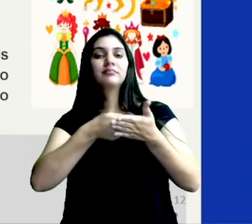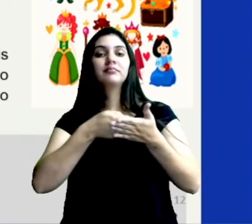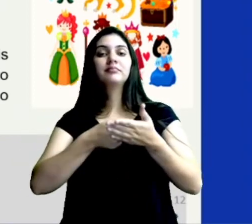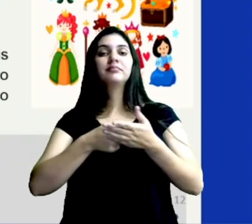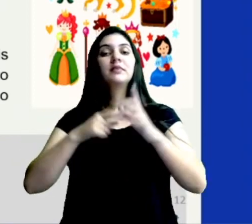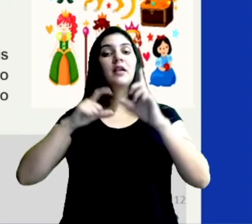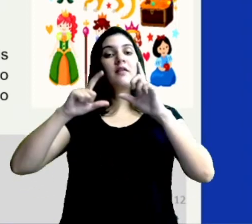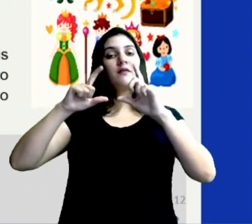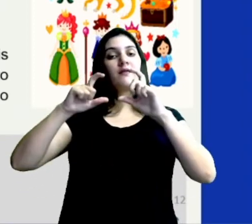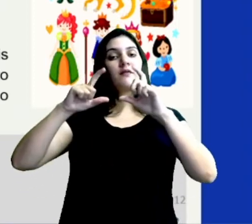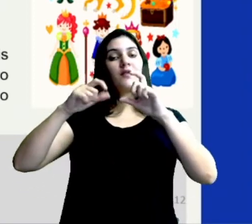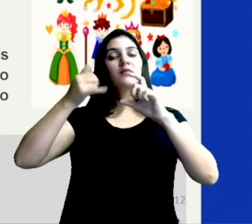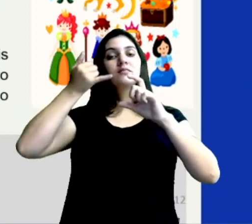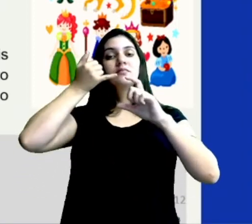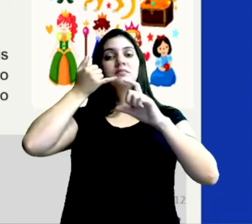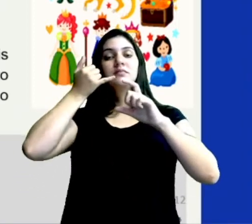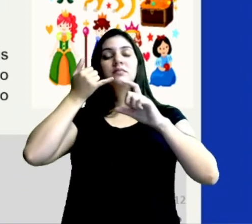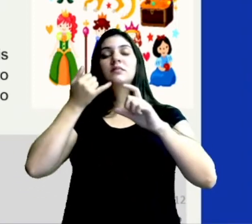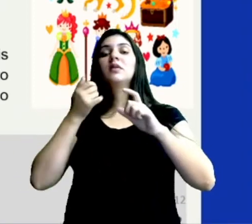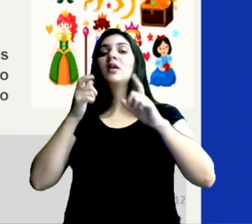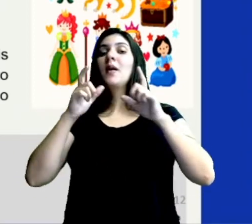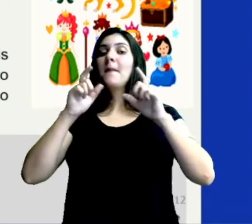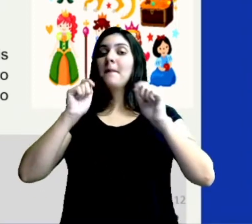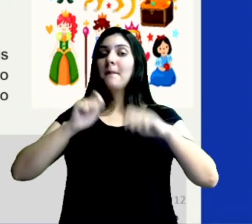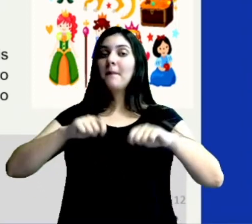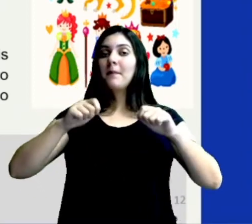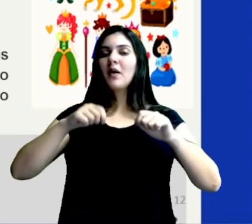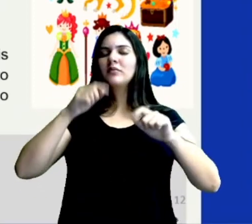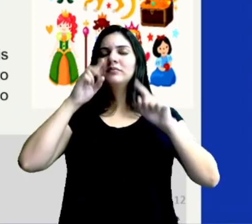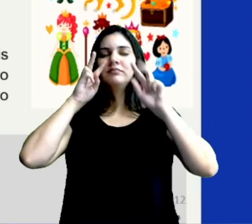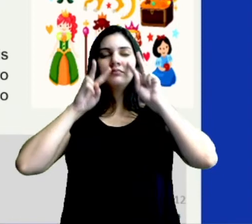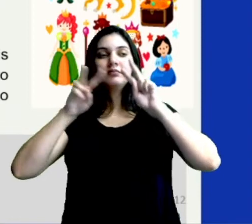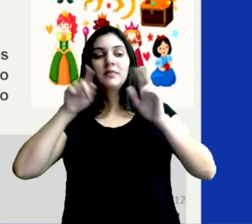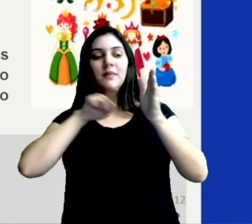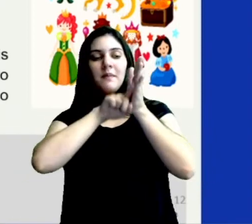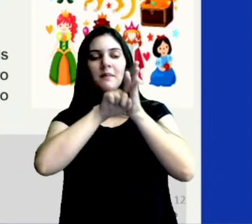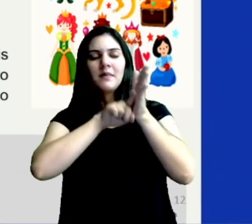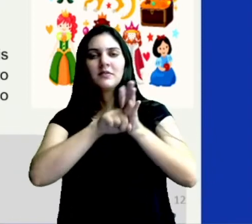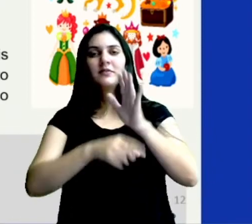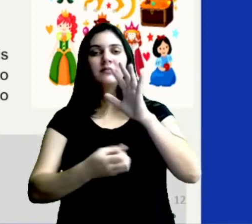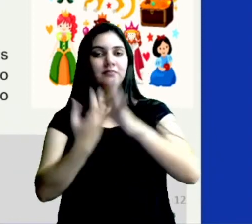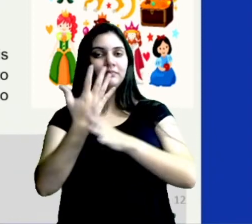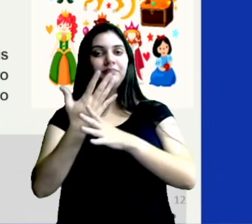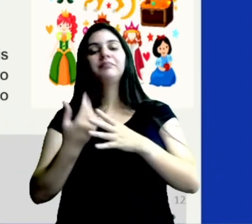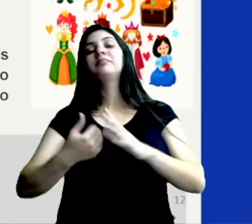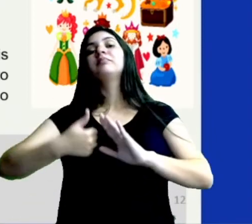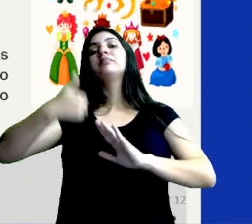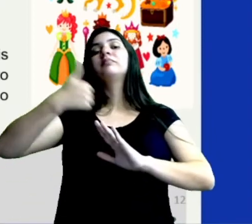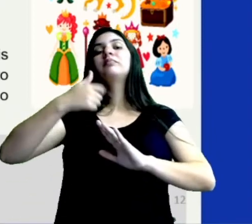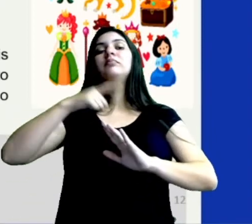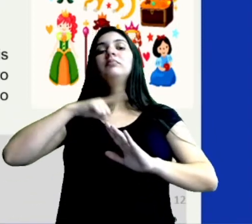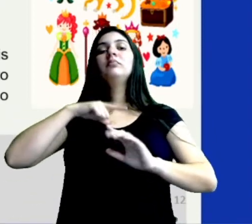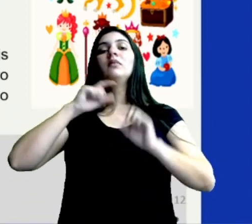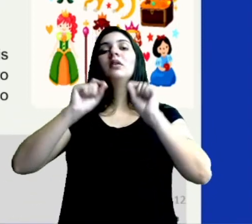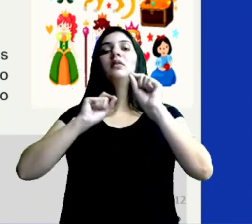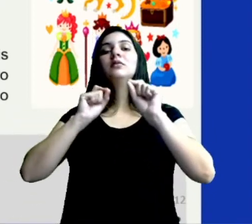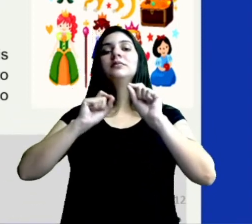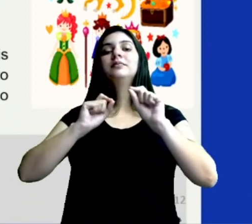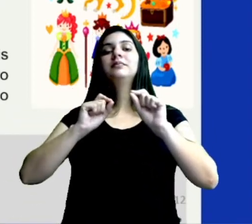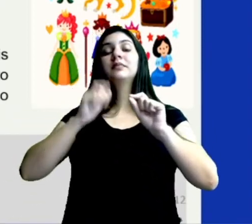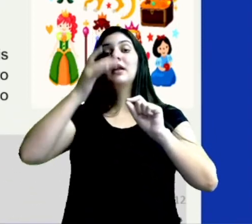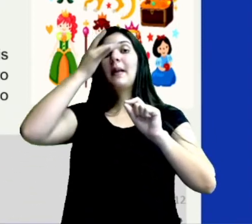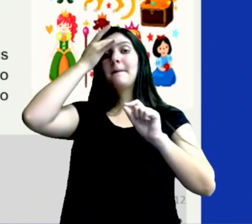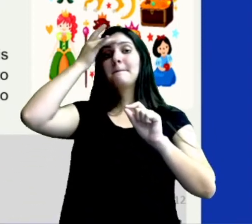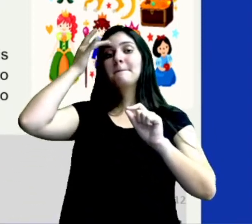no seu celular, aqui essa tela, e pode testar que todos eles aparecem em si. O primeiro deles temos o agressor.